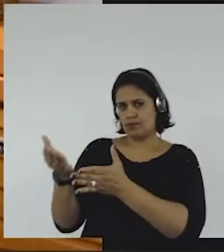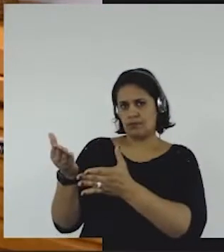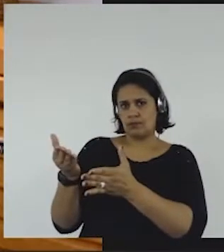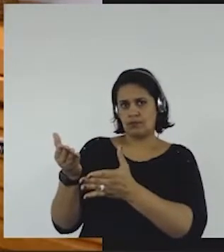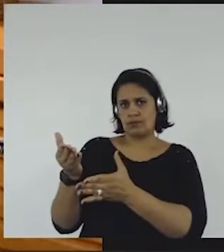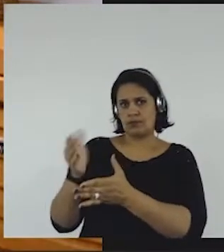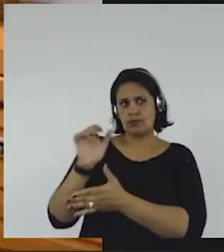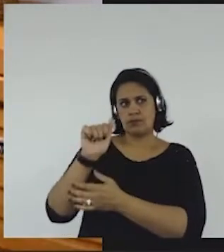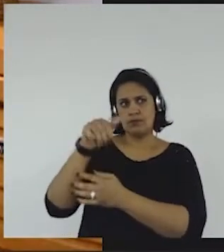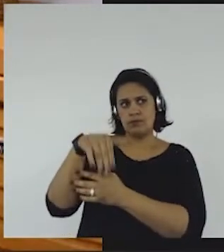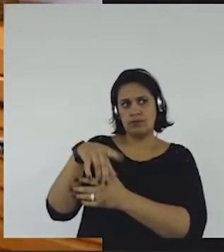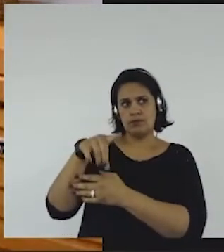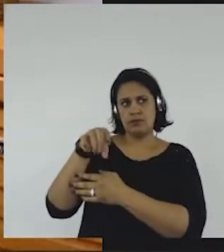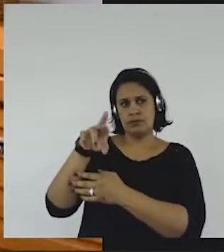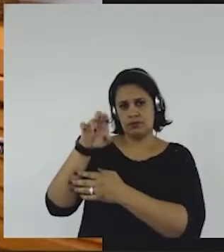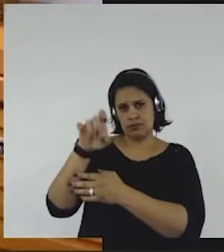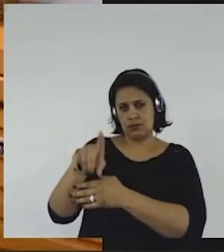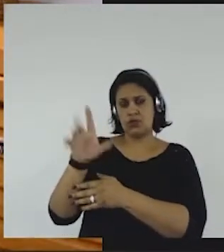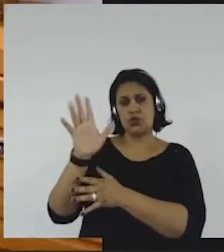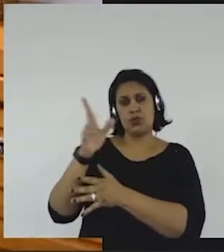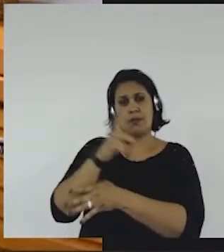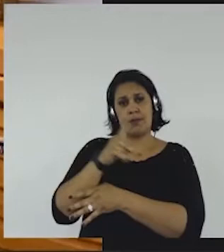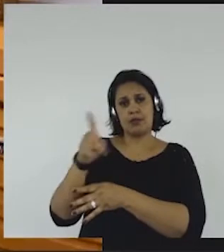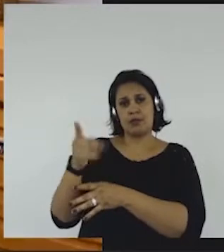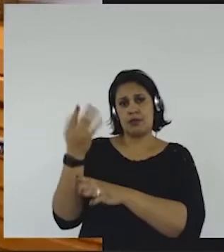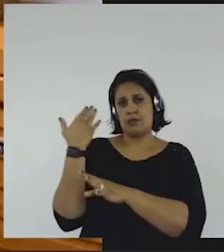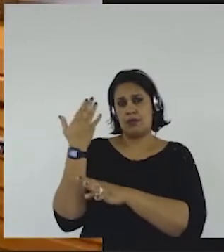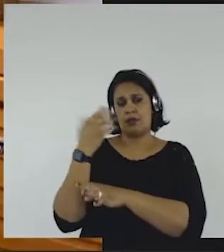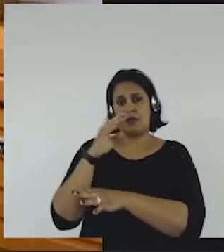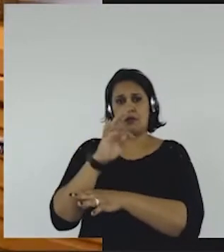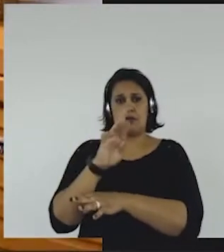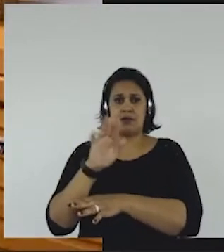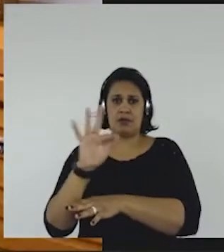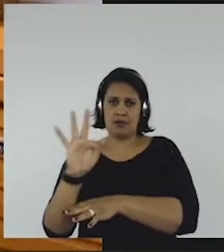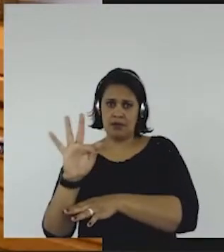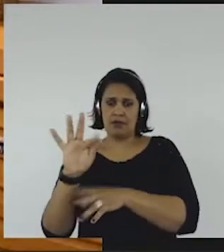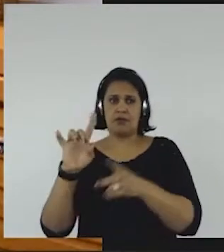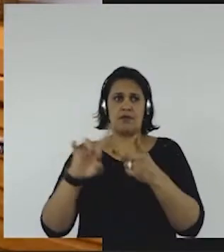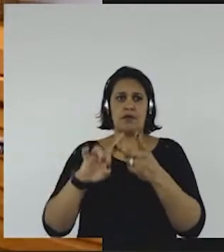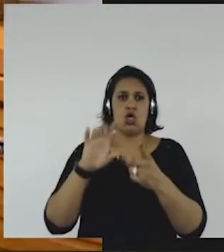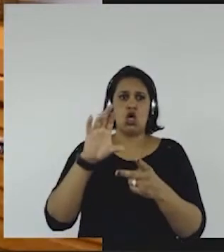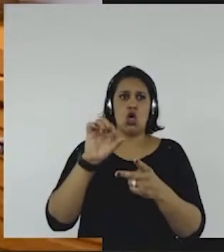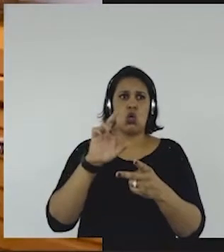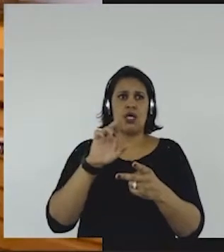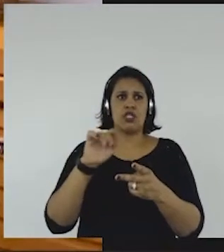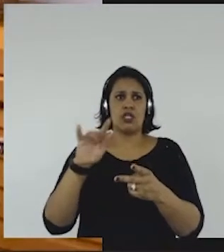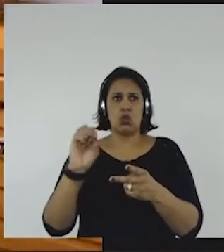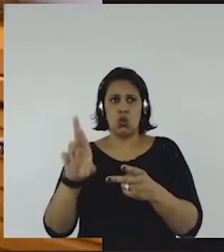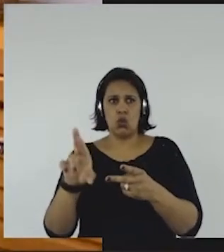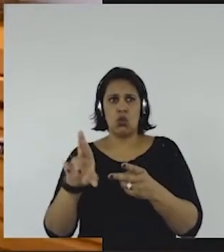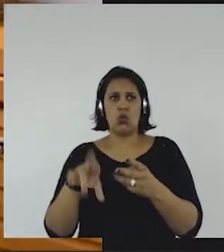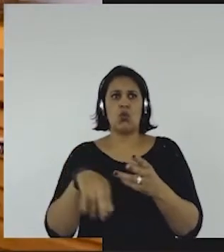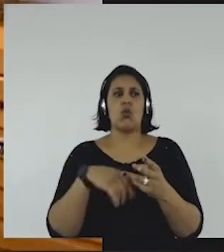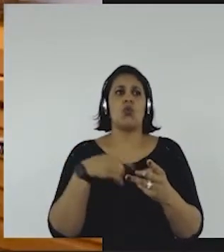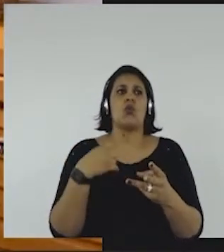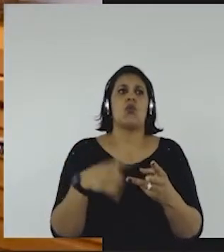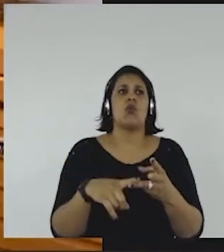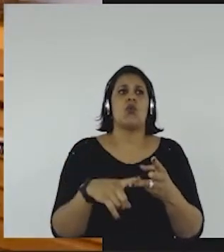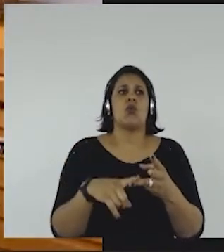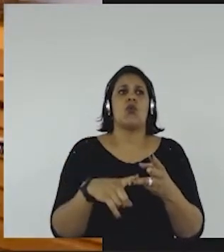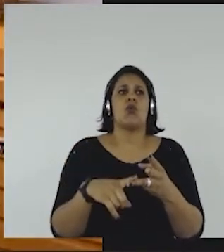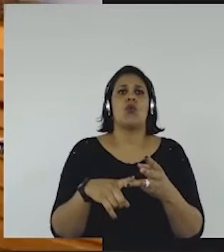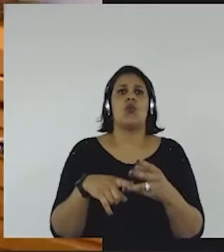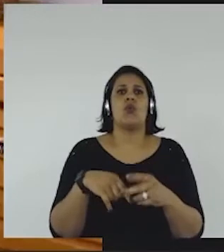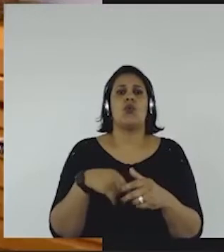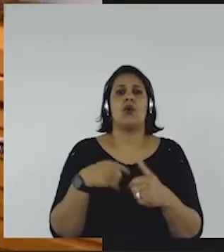Fontes, já foi presidente do TRF da 2ª Região, já foi corregedor do Tribunal Regional Federal da 2ª Região,